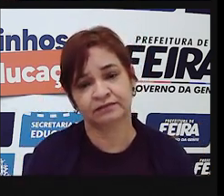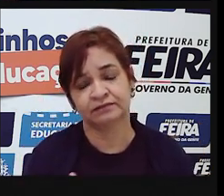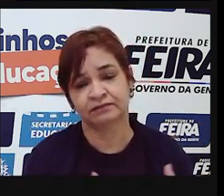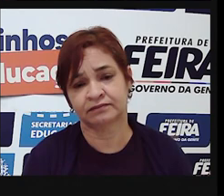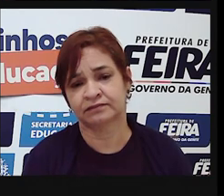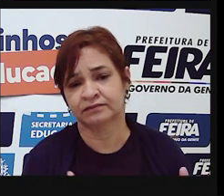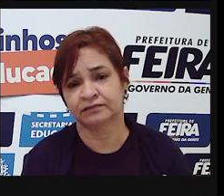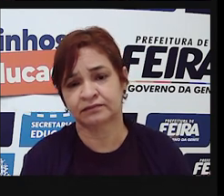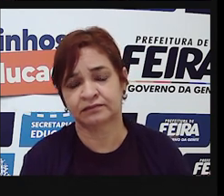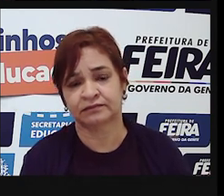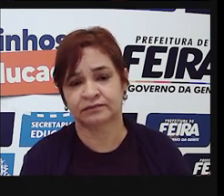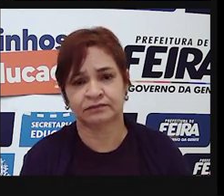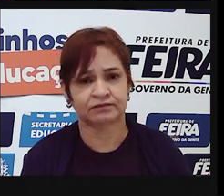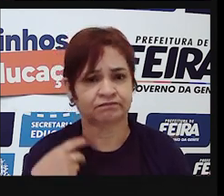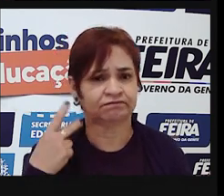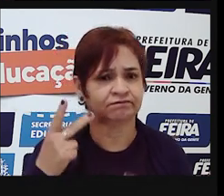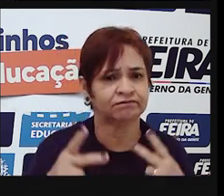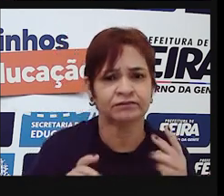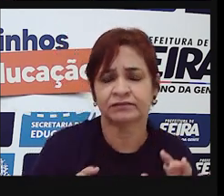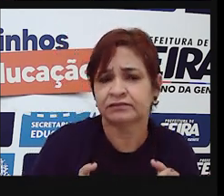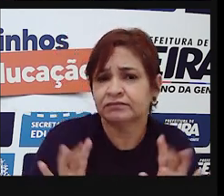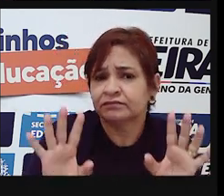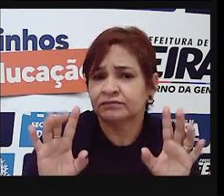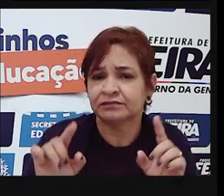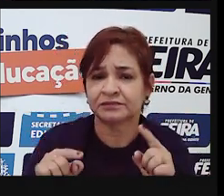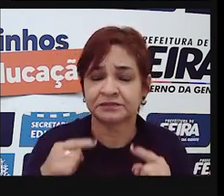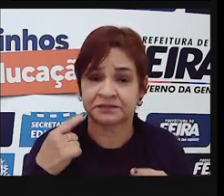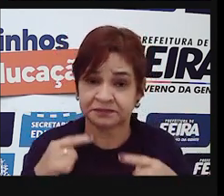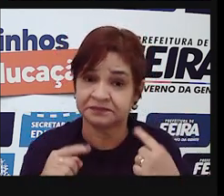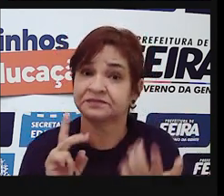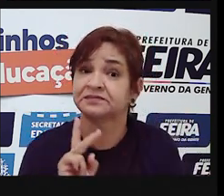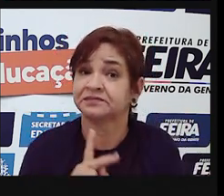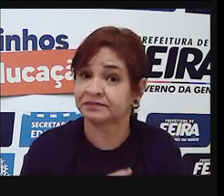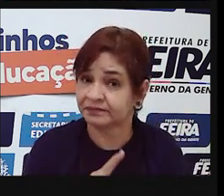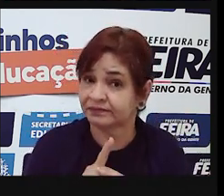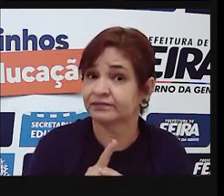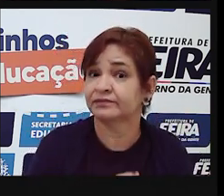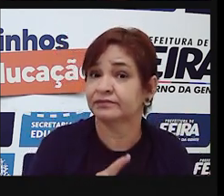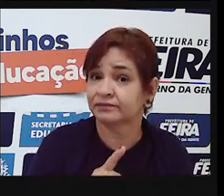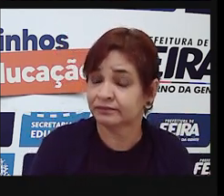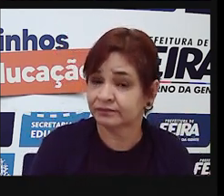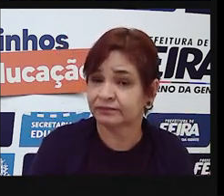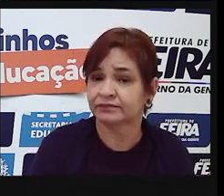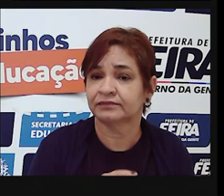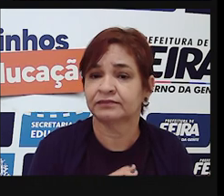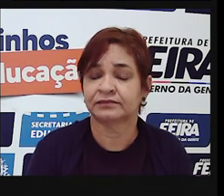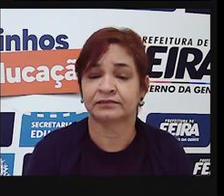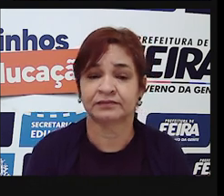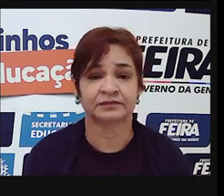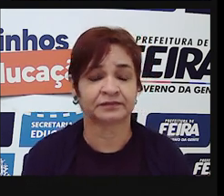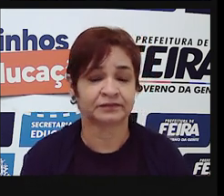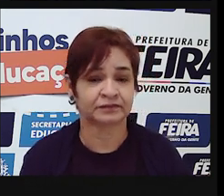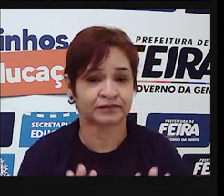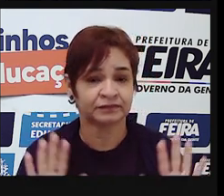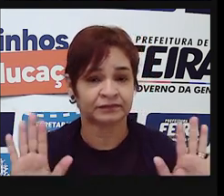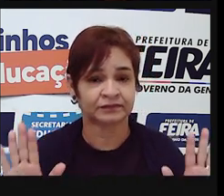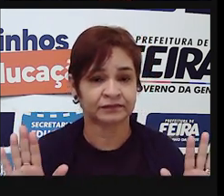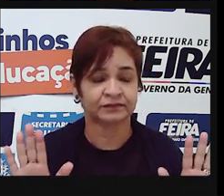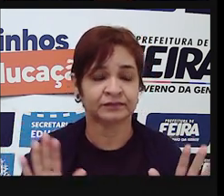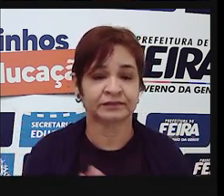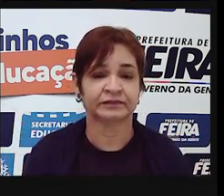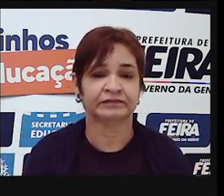palavras, só de música. É verdade, né? A nossa aula vai ficar por aqui e que vocês tenham